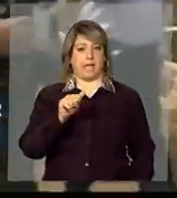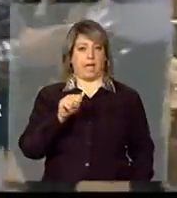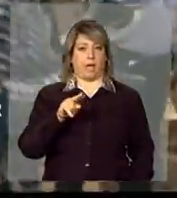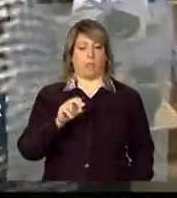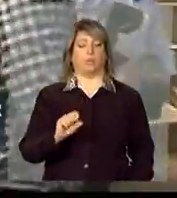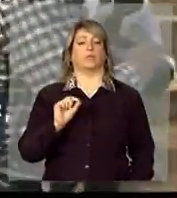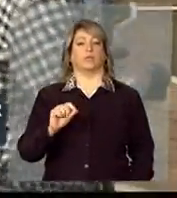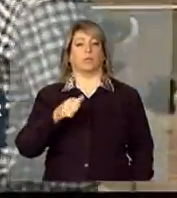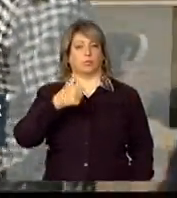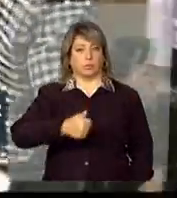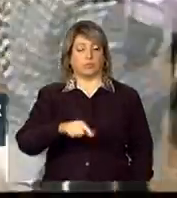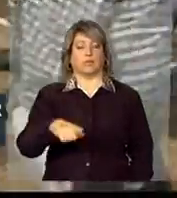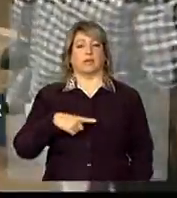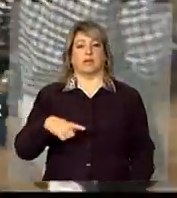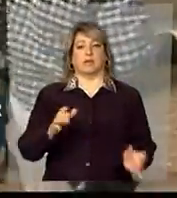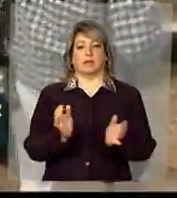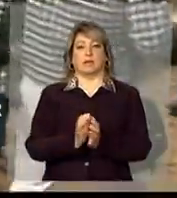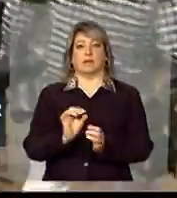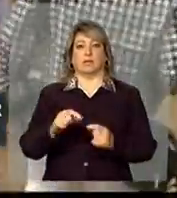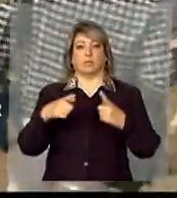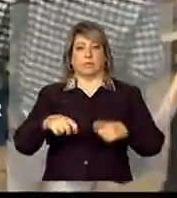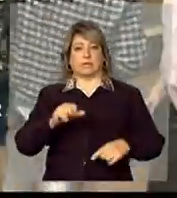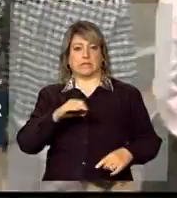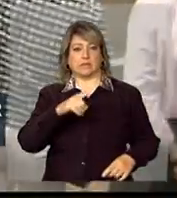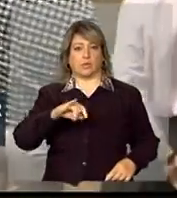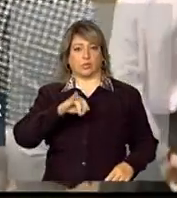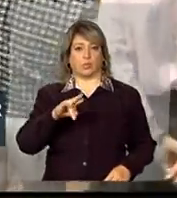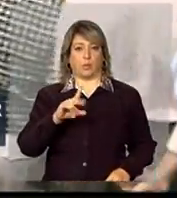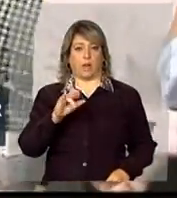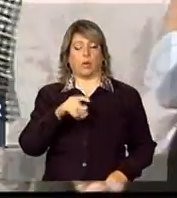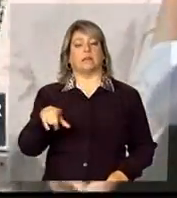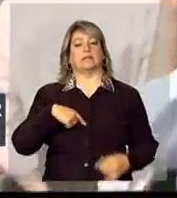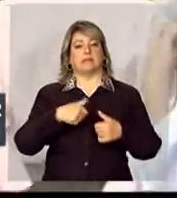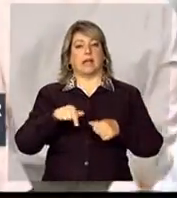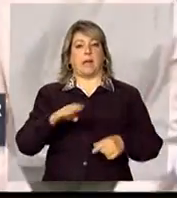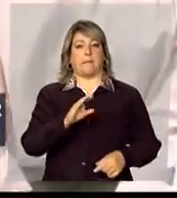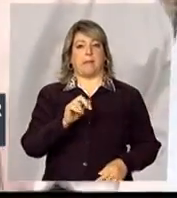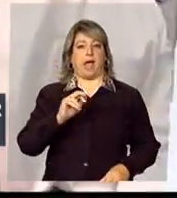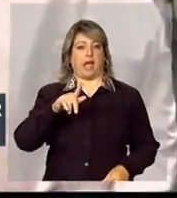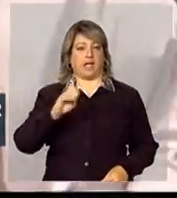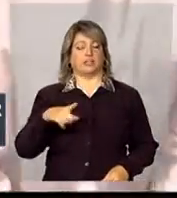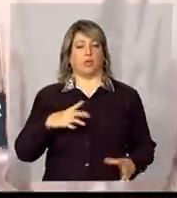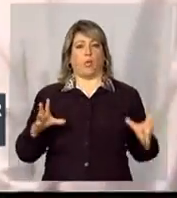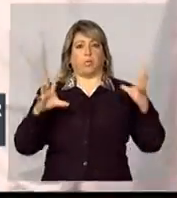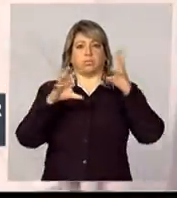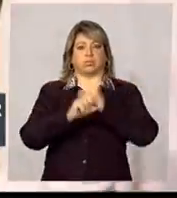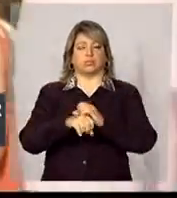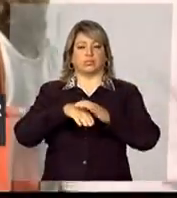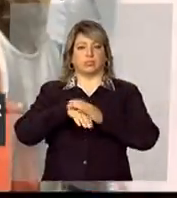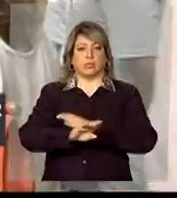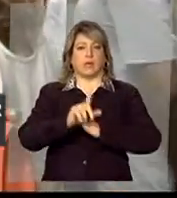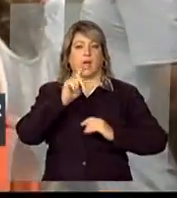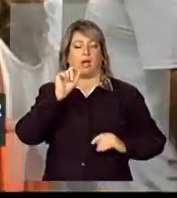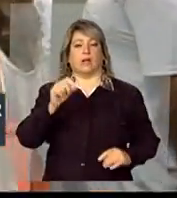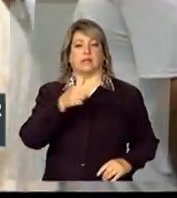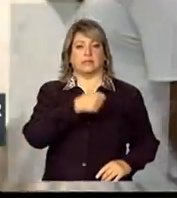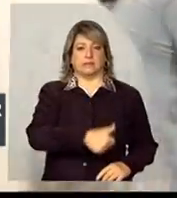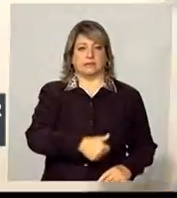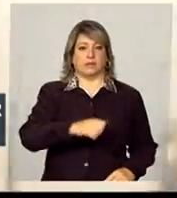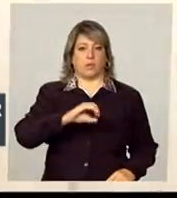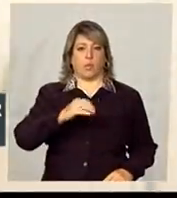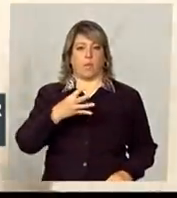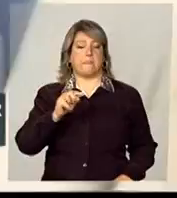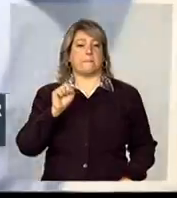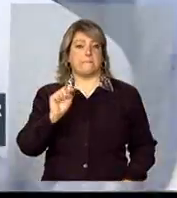No rio Marçal, em São Julião, está a barragem Piaus, que tem um volume armazenável de 104